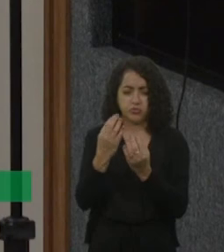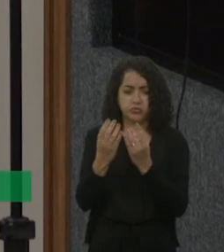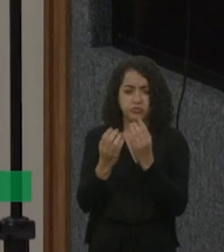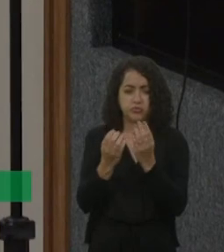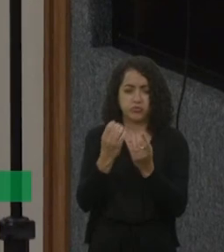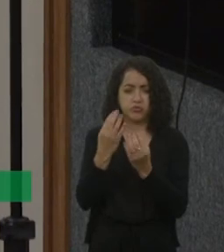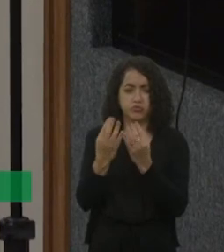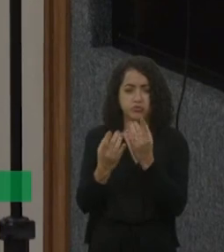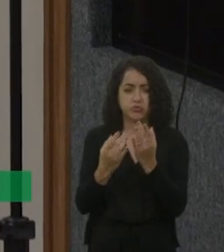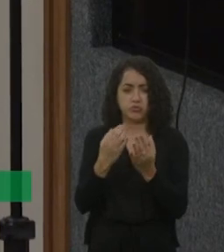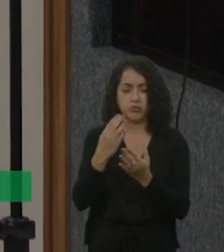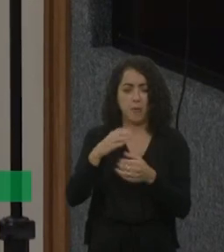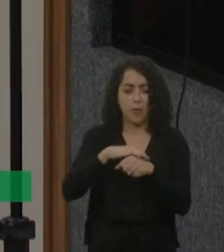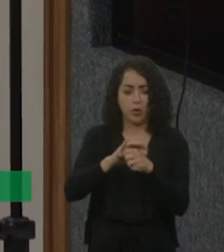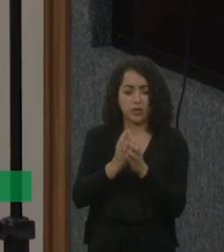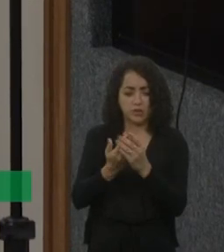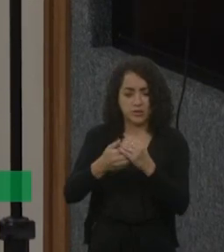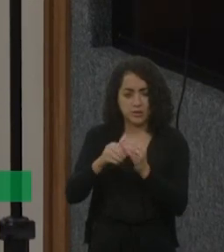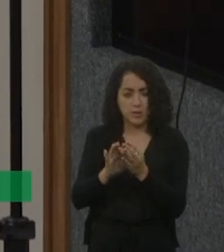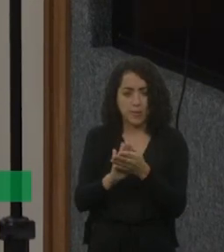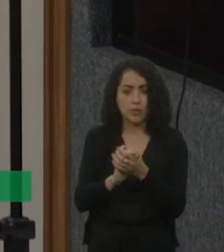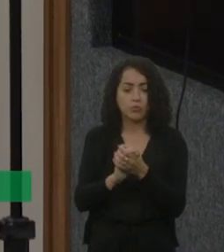Tá?